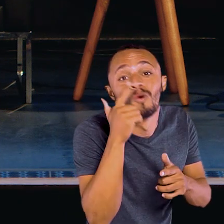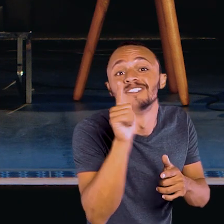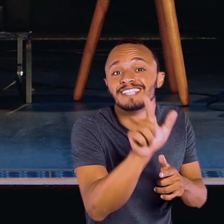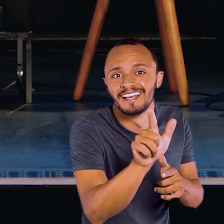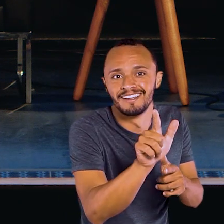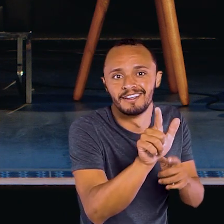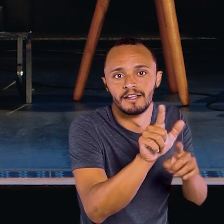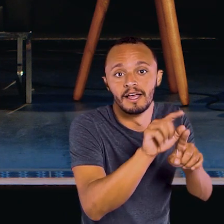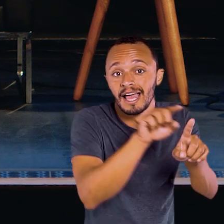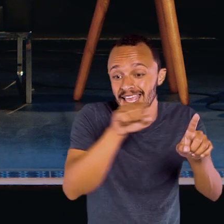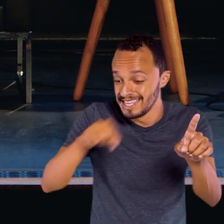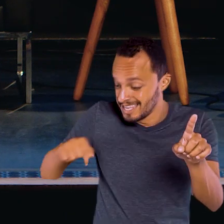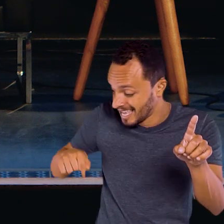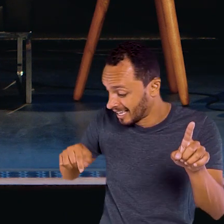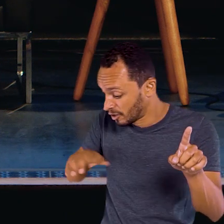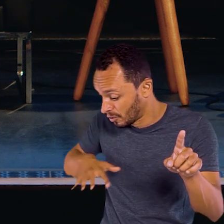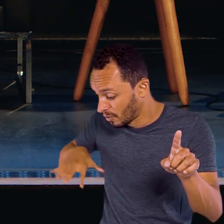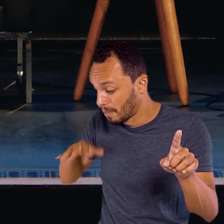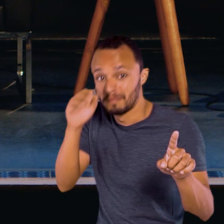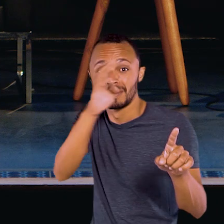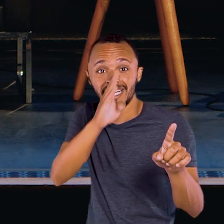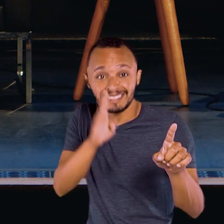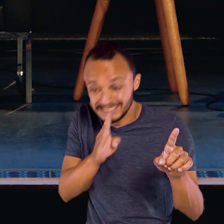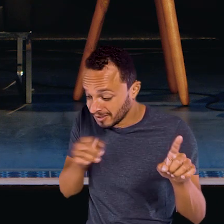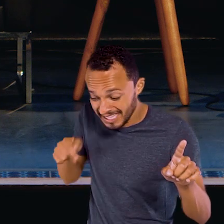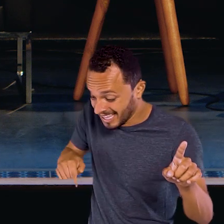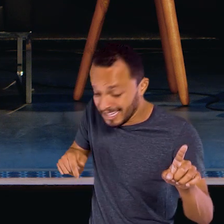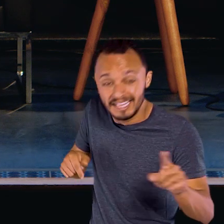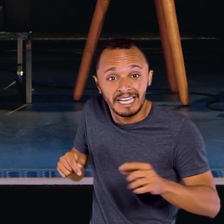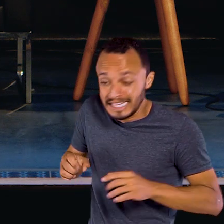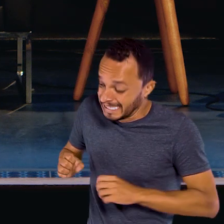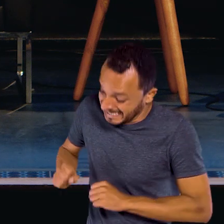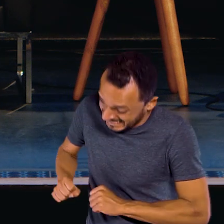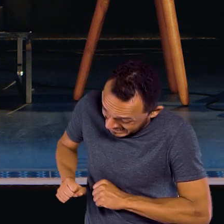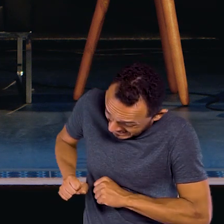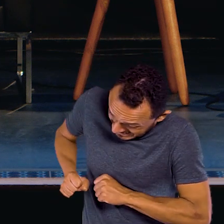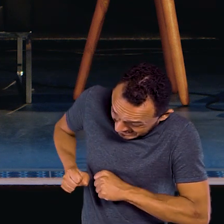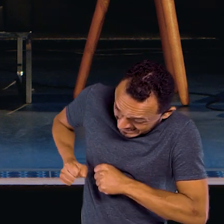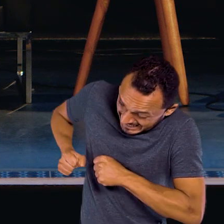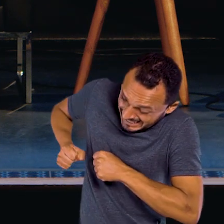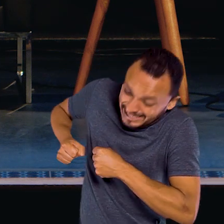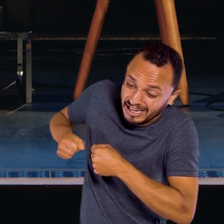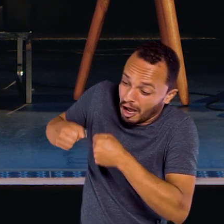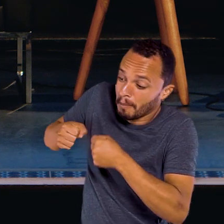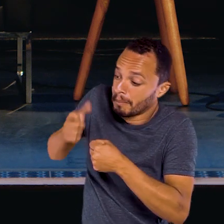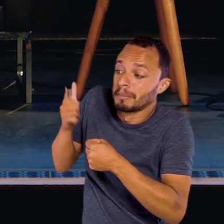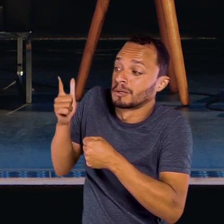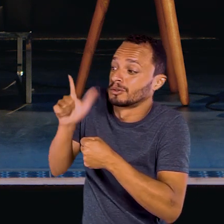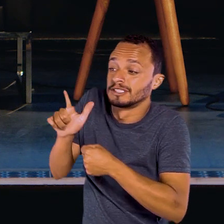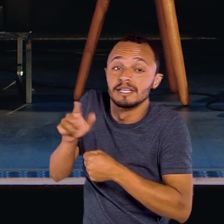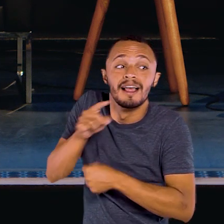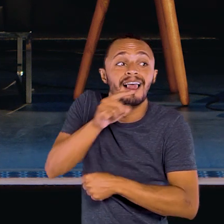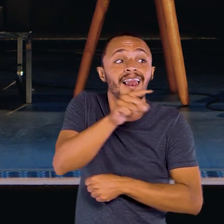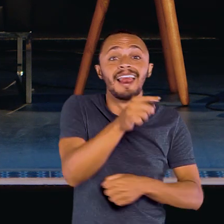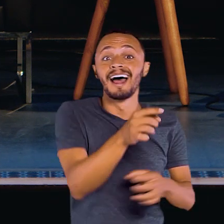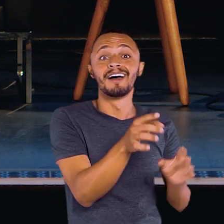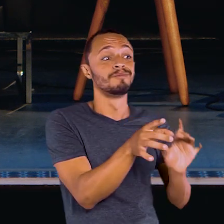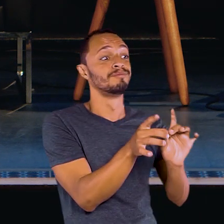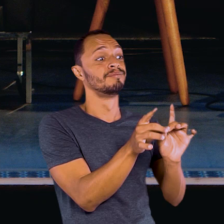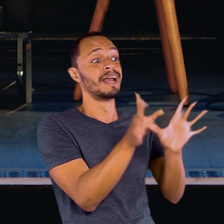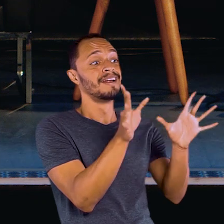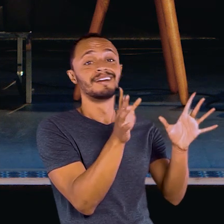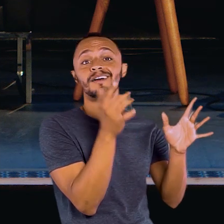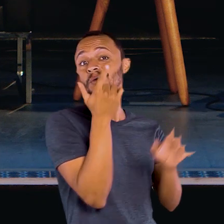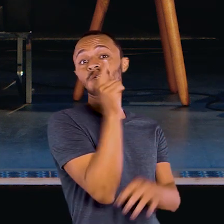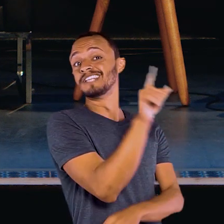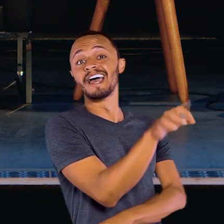para conseguir o que outras famílias conseguem muito naturalmente? Fazem o ensino fundamental 1, fundamental 2, ensino